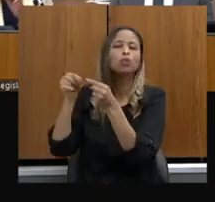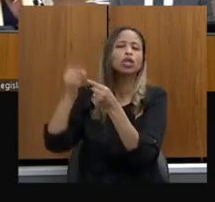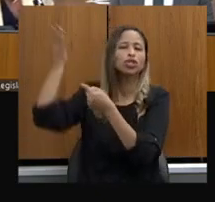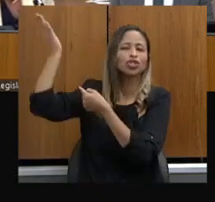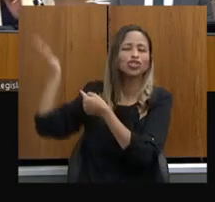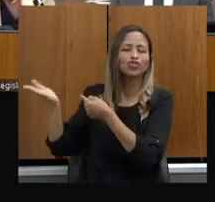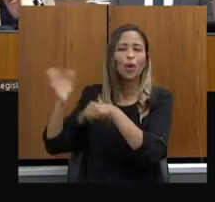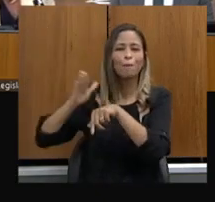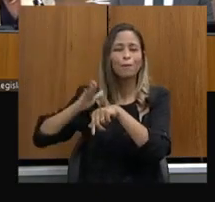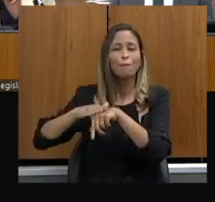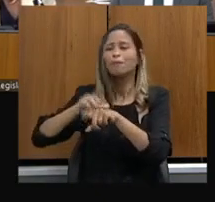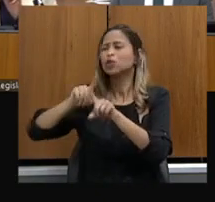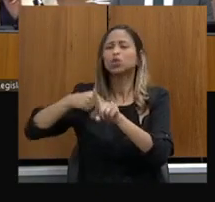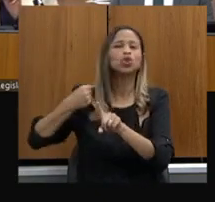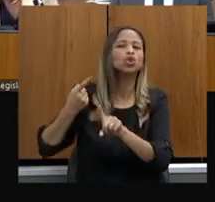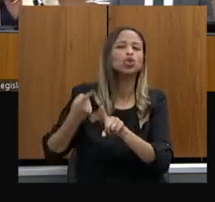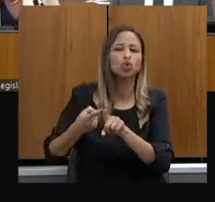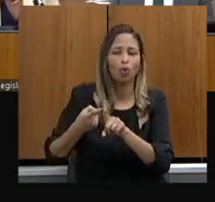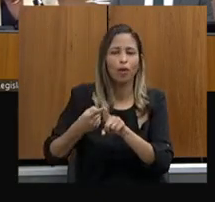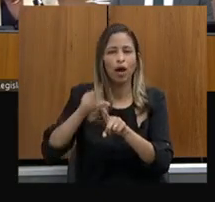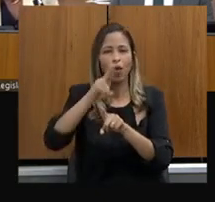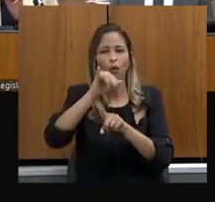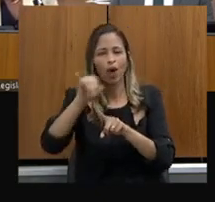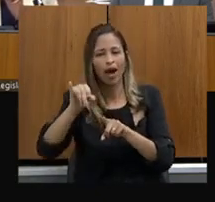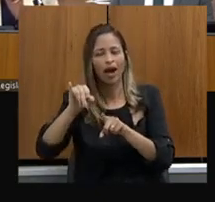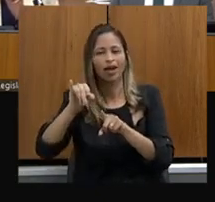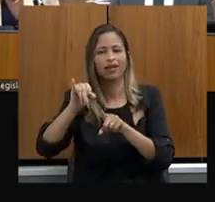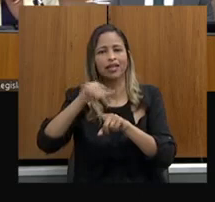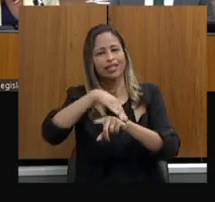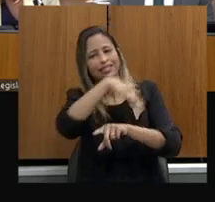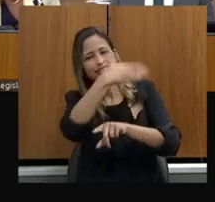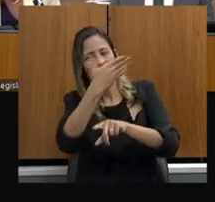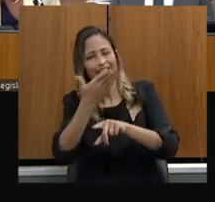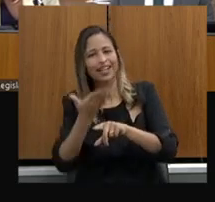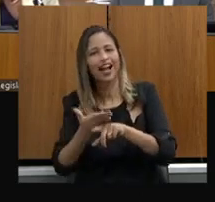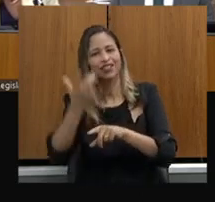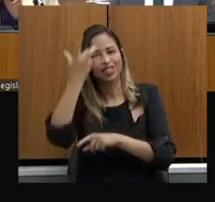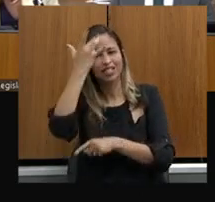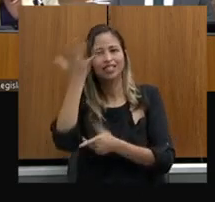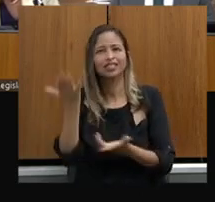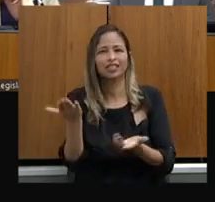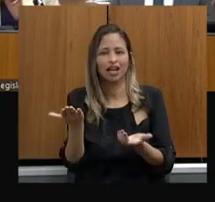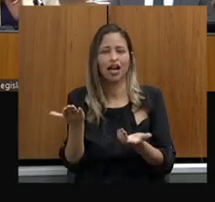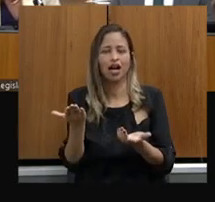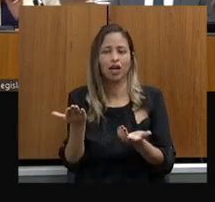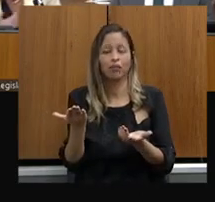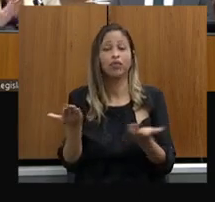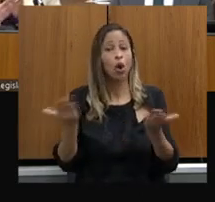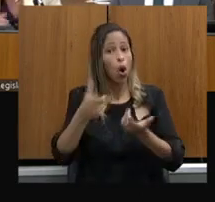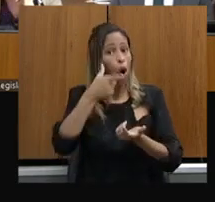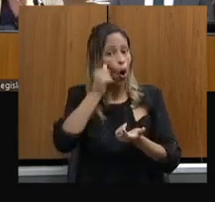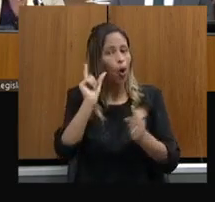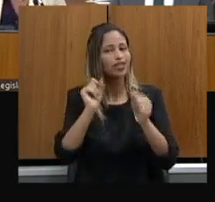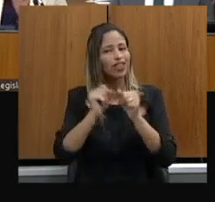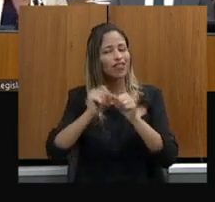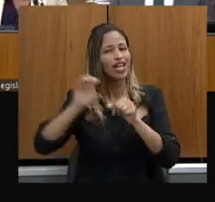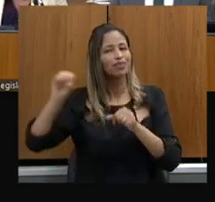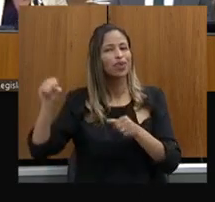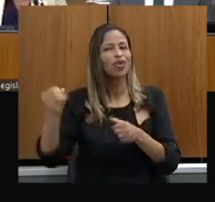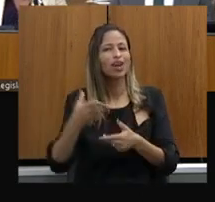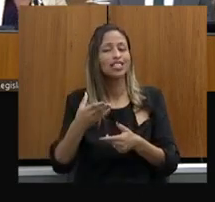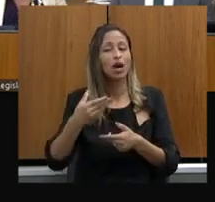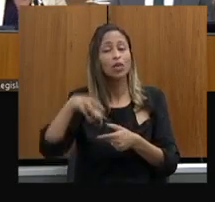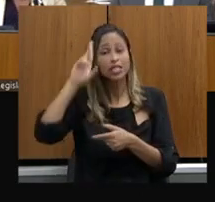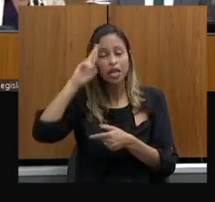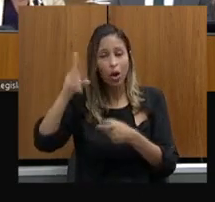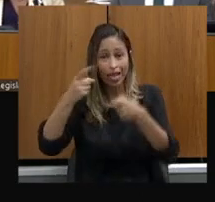gestão é de pelo menos dobrar o número de unidades de atendimento integrado facilitando a vida do cidadão Mineiro ontem mesmo fizemos uma inauguração e Senhora